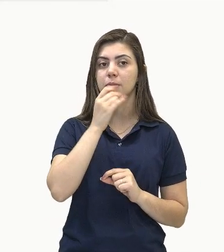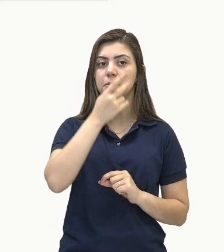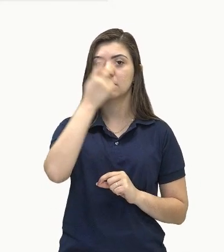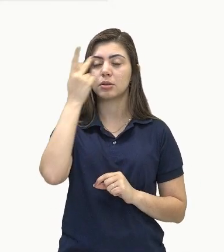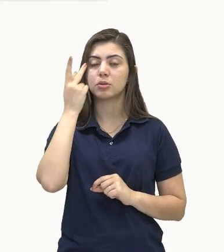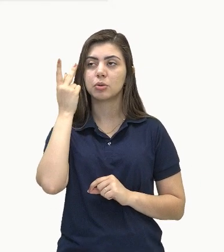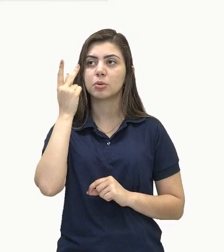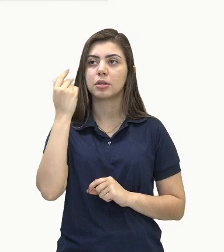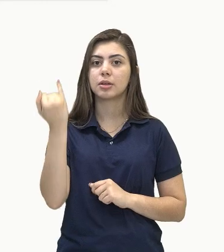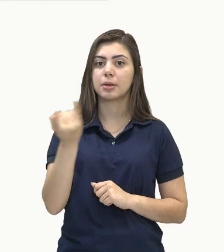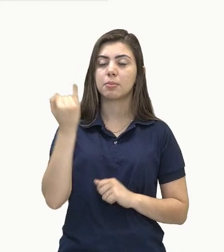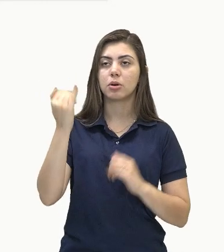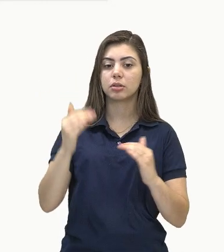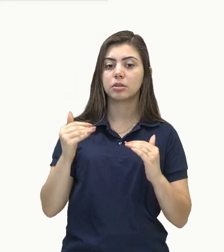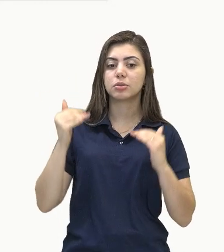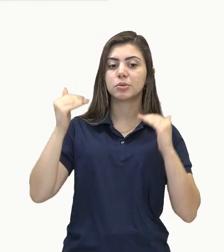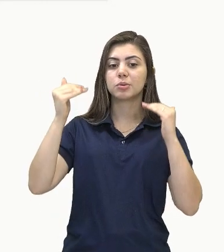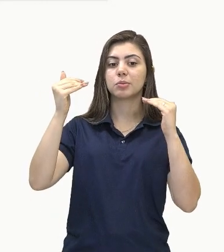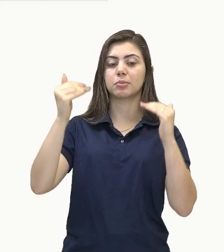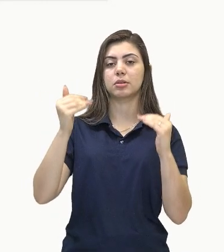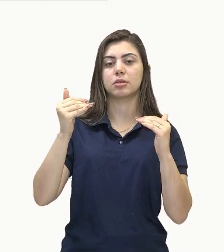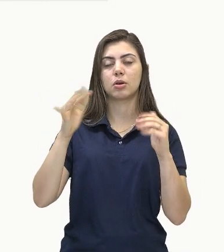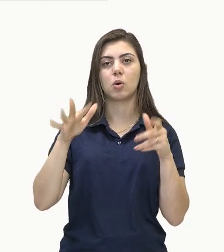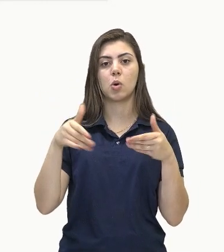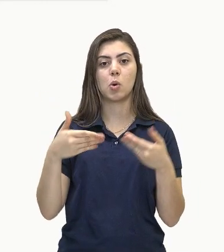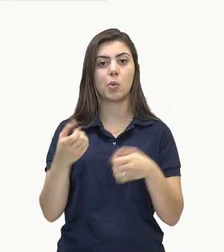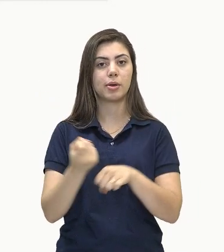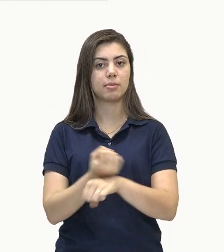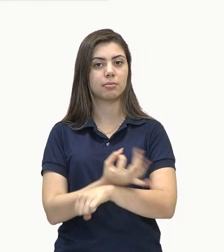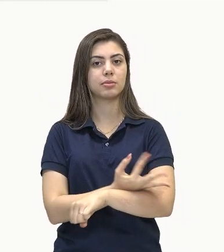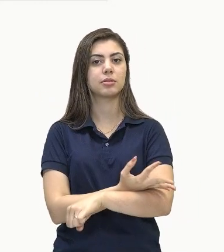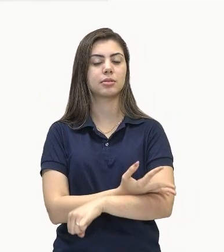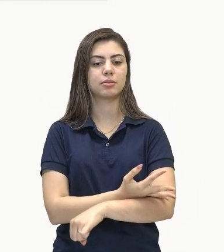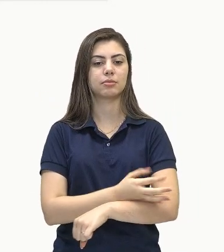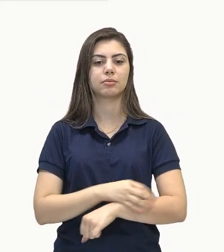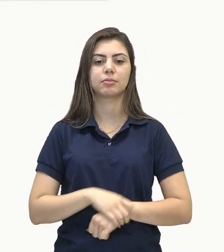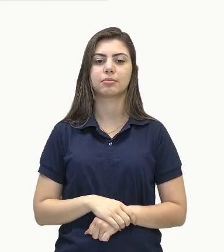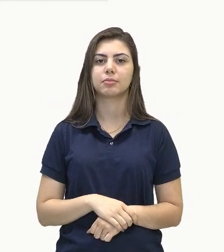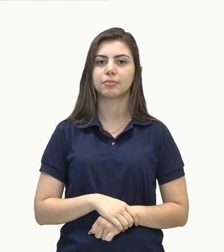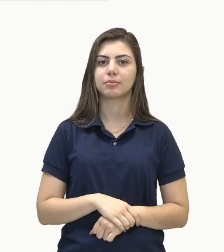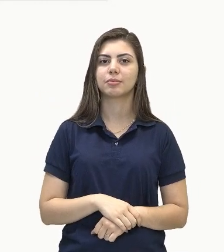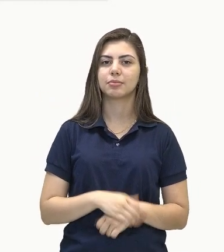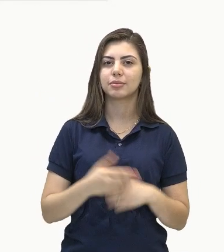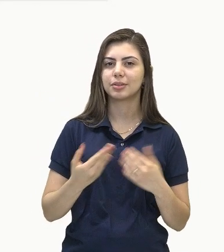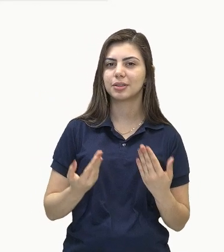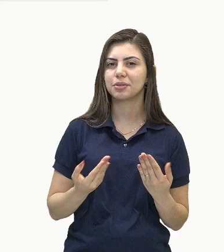utilizar também da emoção. Perceba então que você tem aí